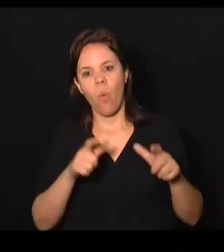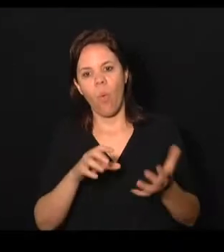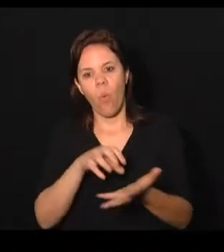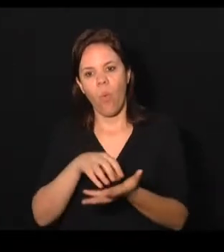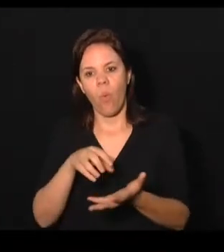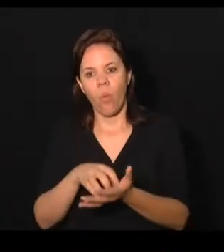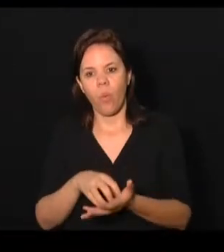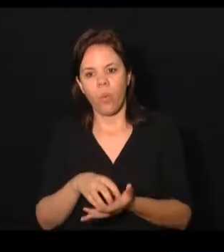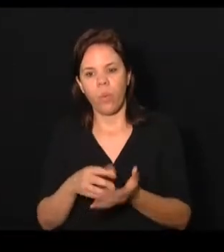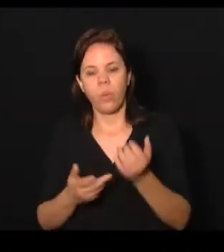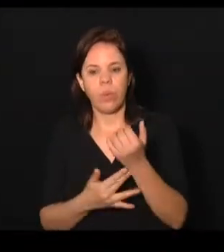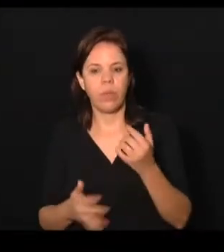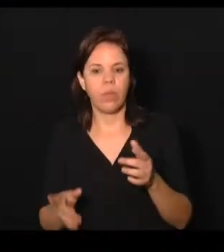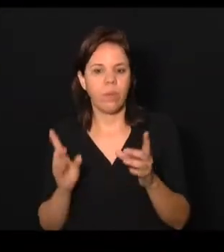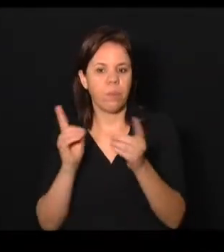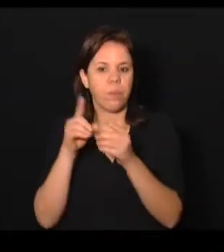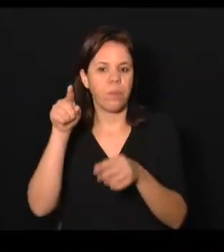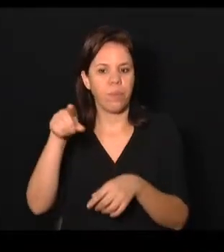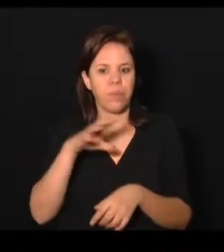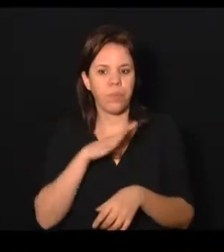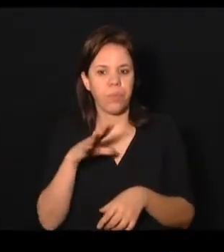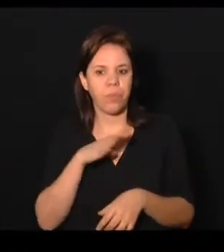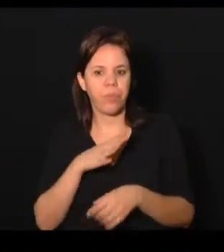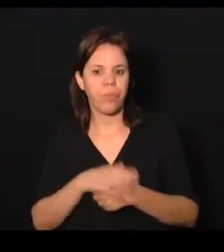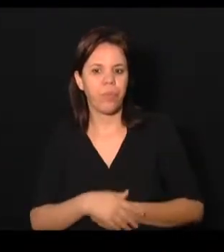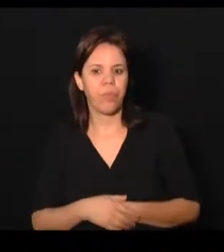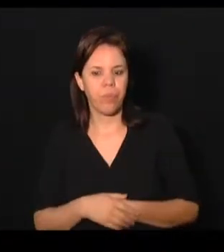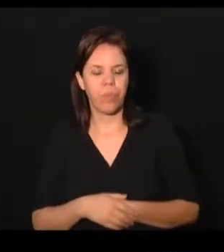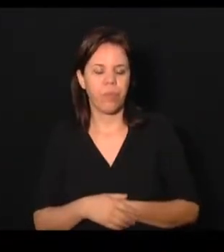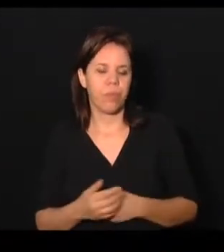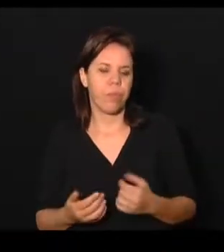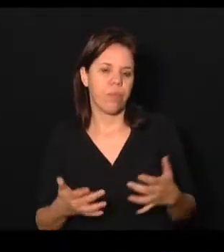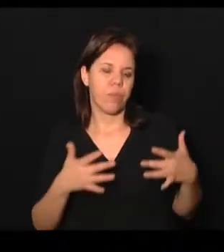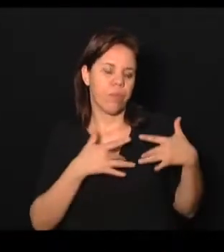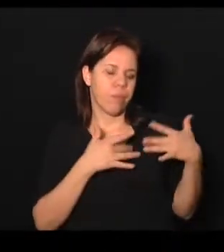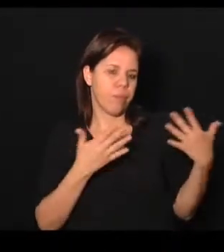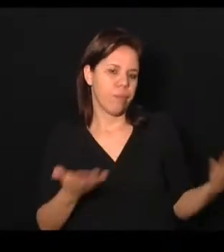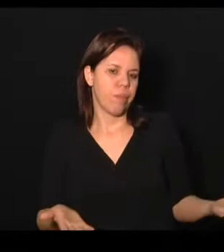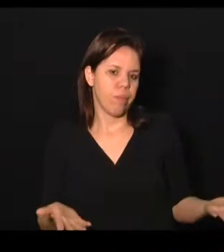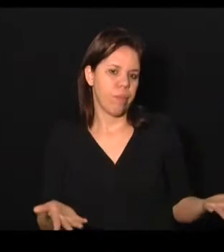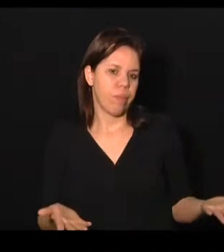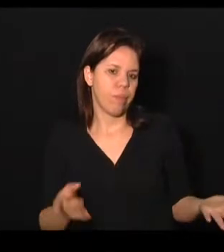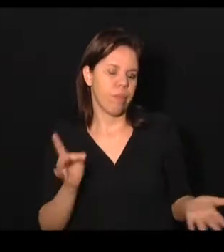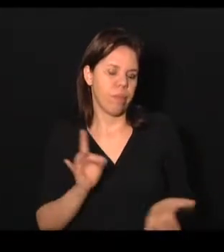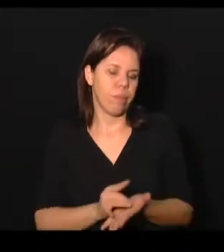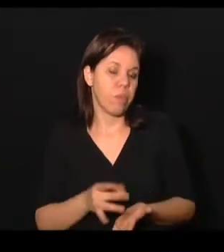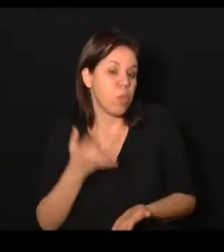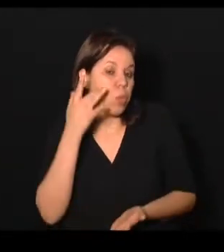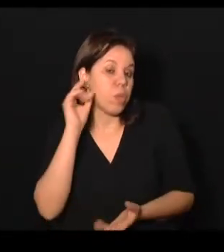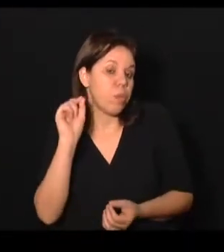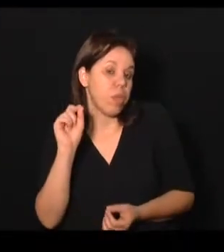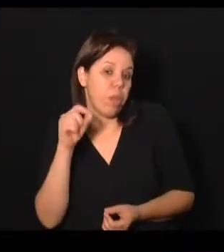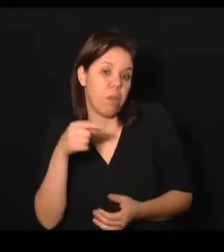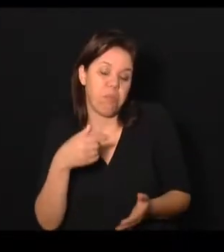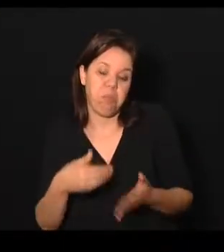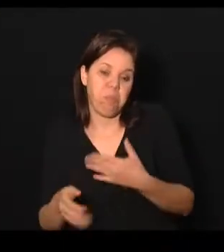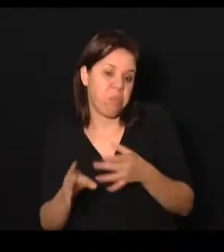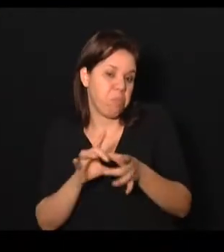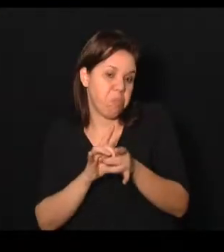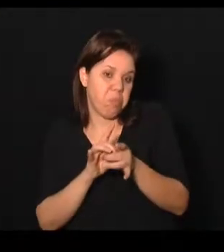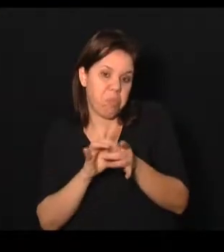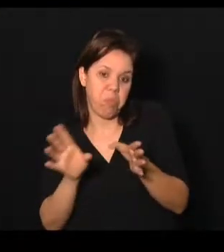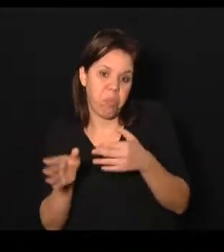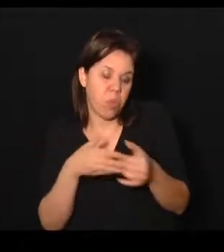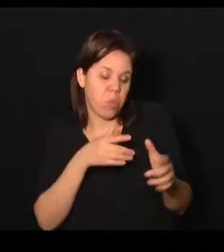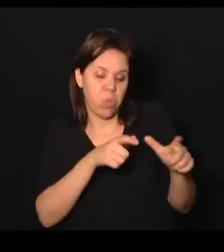cidade. Agora, se sua vontade é doar realmente sem saber a quem, aí eu acho que você pode fazer